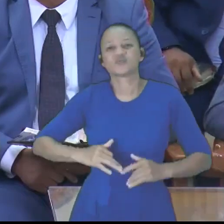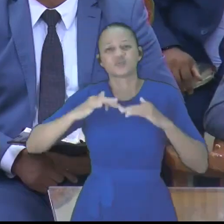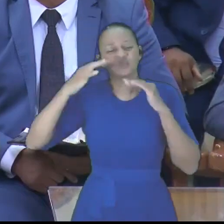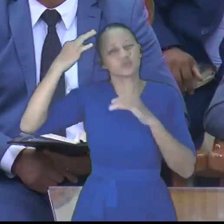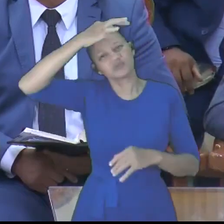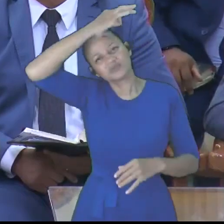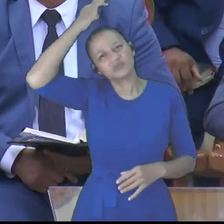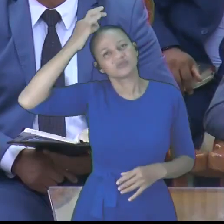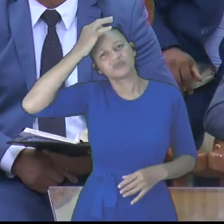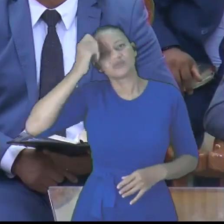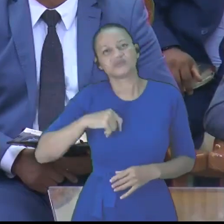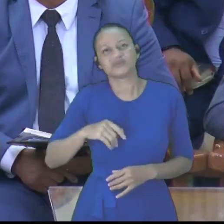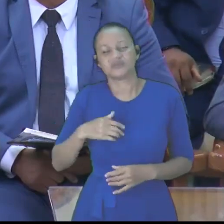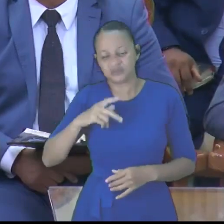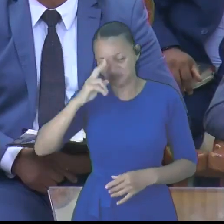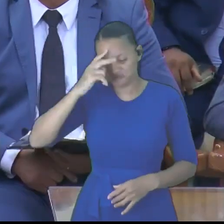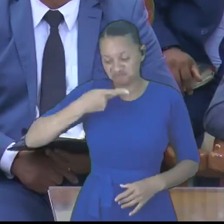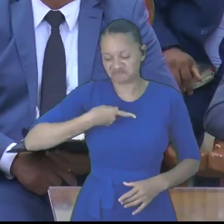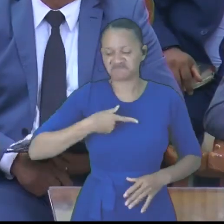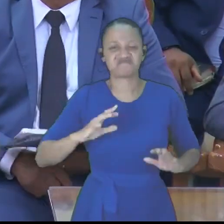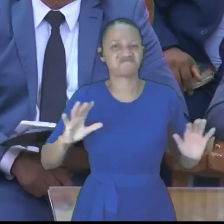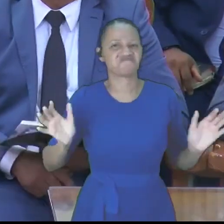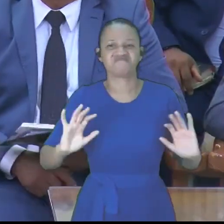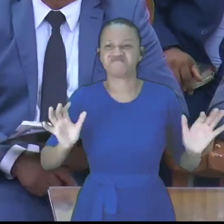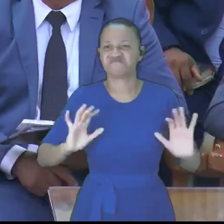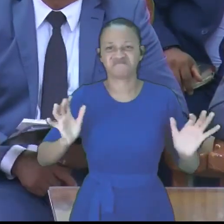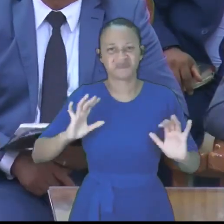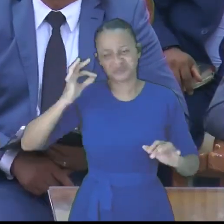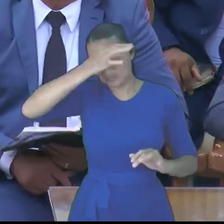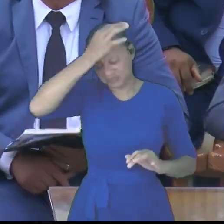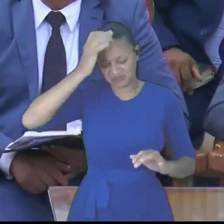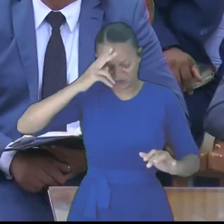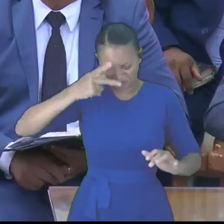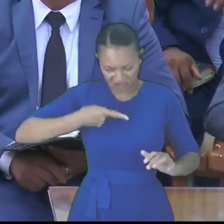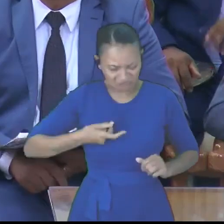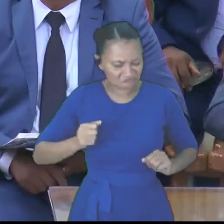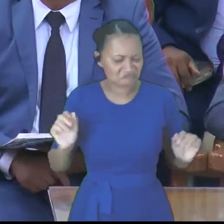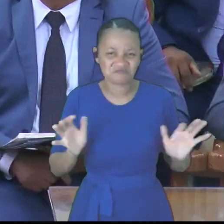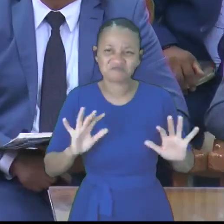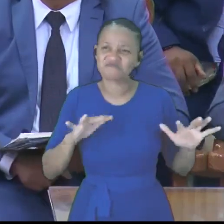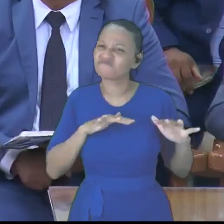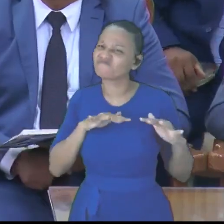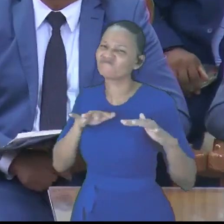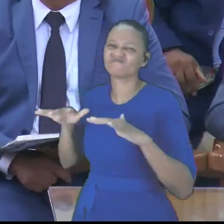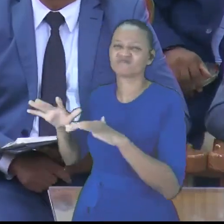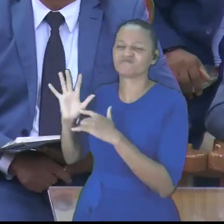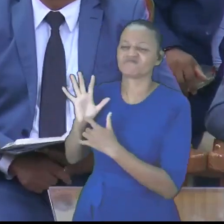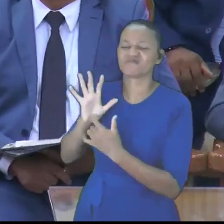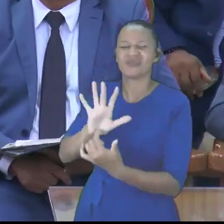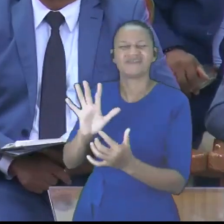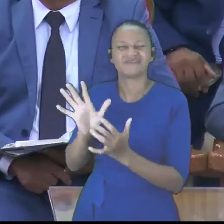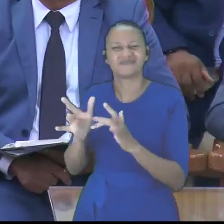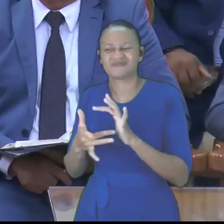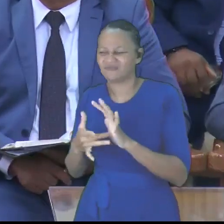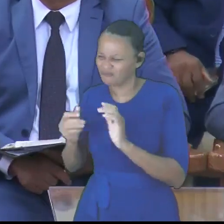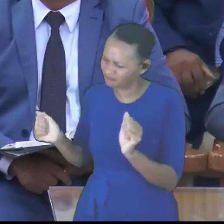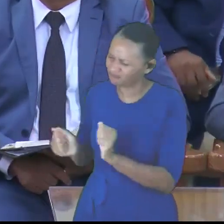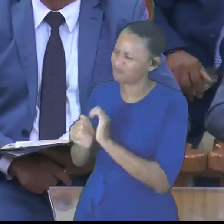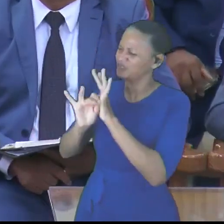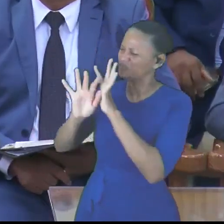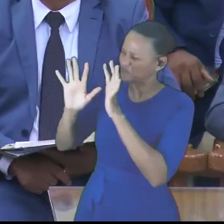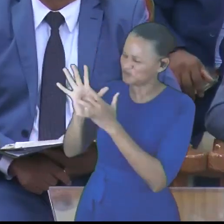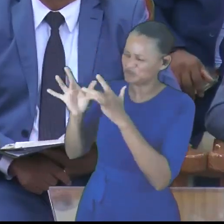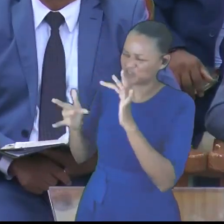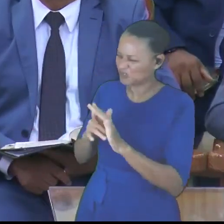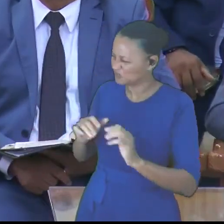Porque o Espírito Santo não fala de si mesmo. Ele não glorifica a si mesmo. O negócio dele é apresentar Jesus, é glorificar Jesus, é exaltar